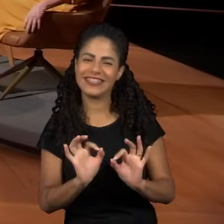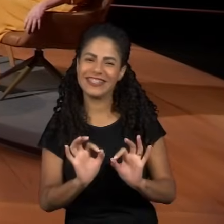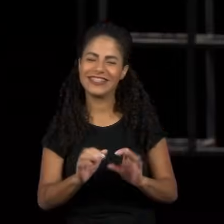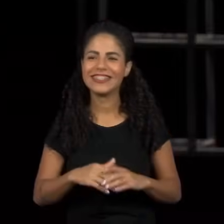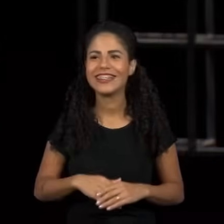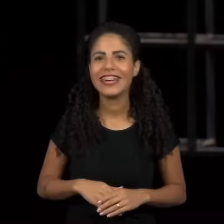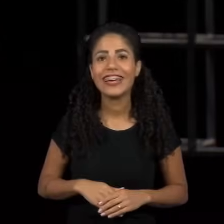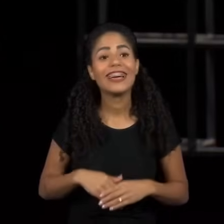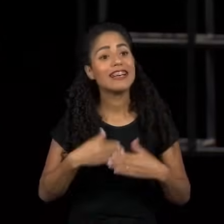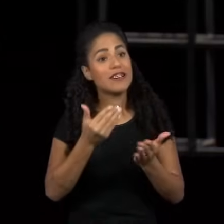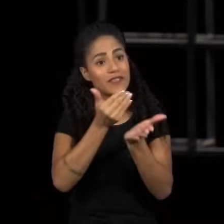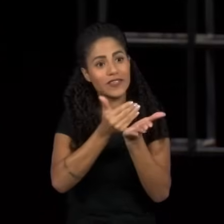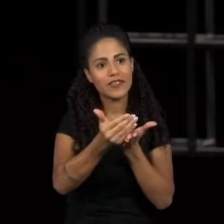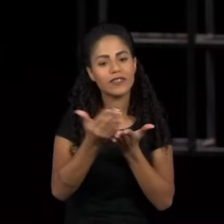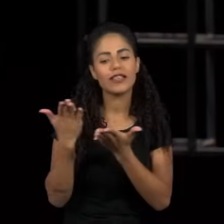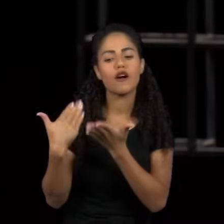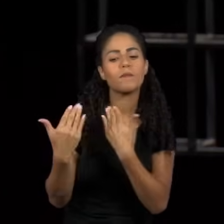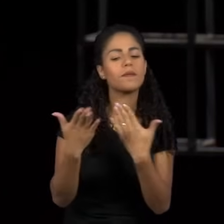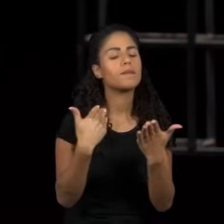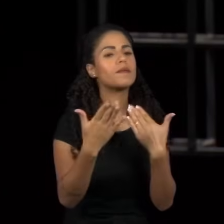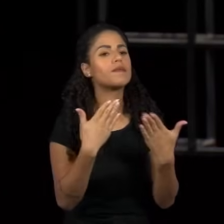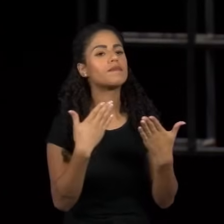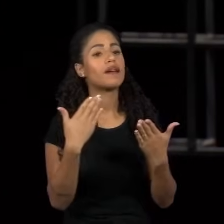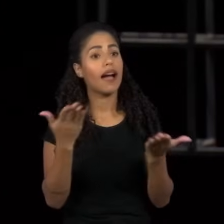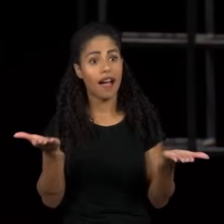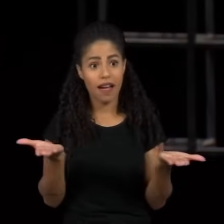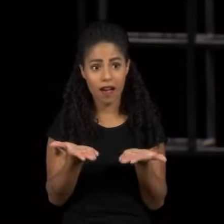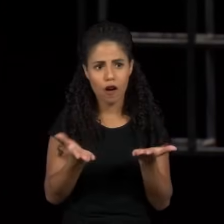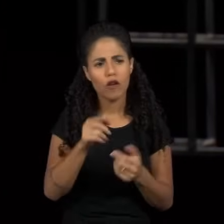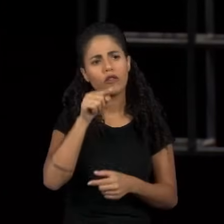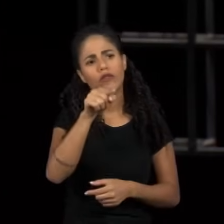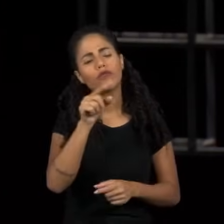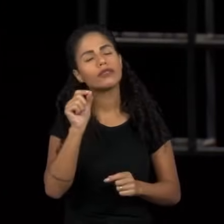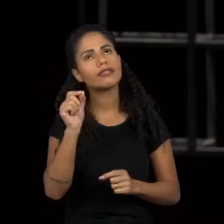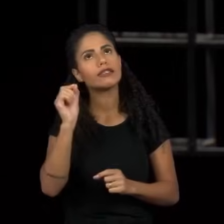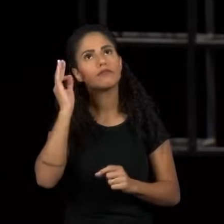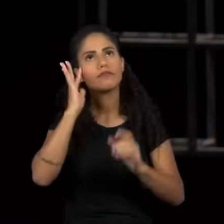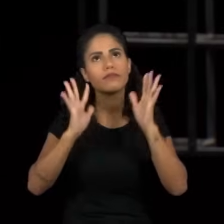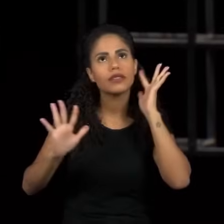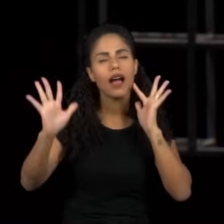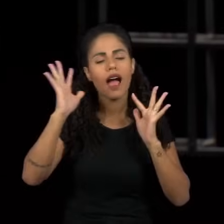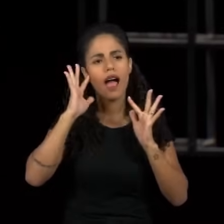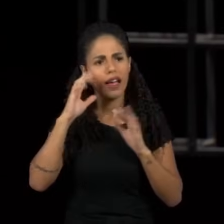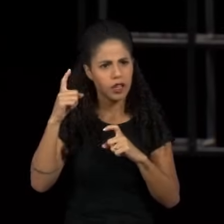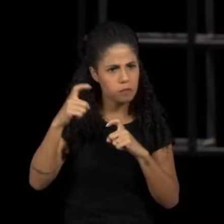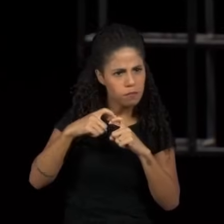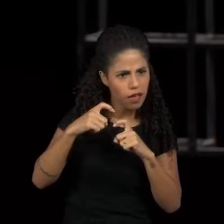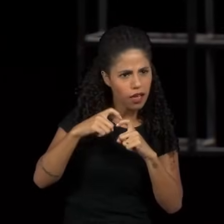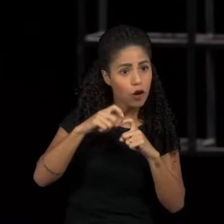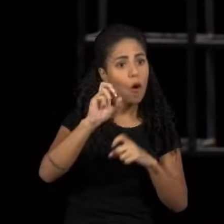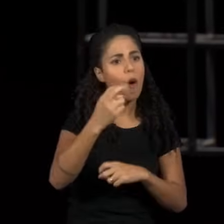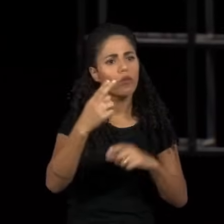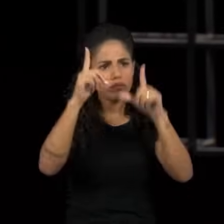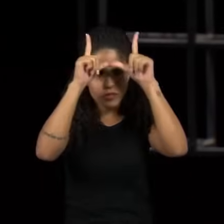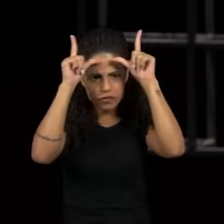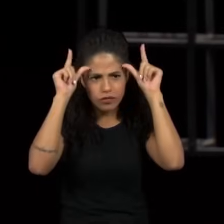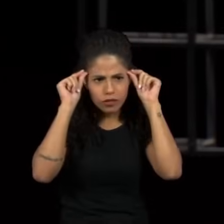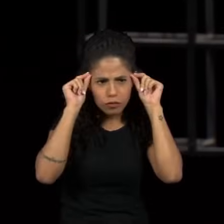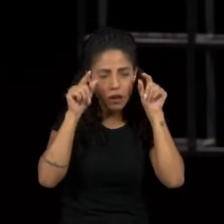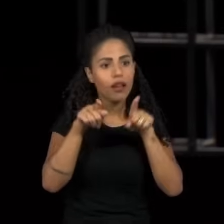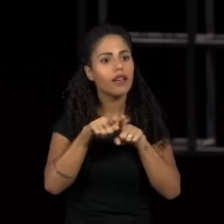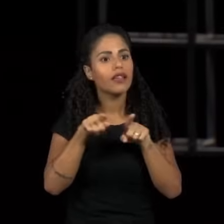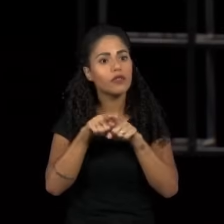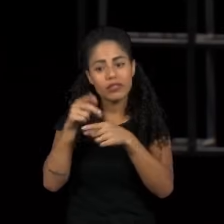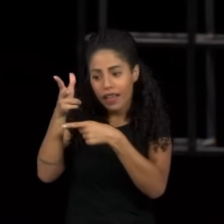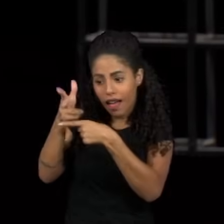Então, Selma, para a gente começar a nossa conversa, você chegou a pensar em ser médica ou enfermeira. E por causa dos seriados